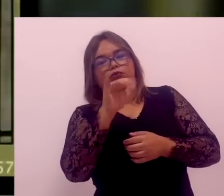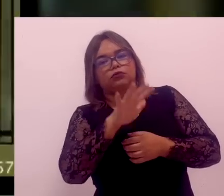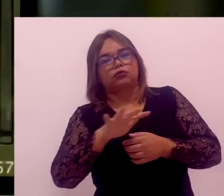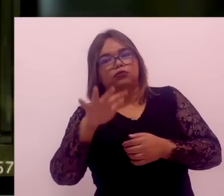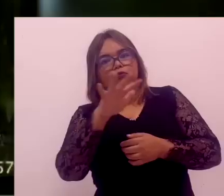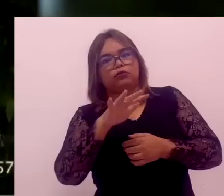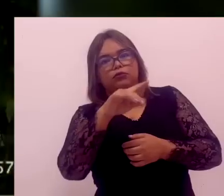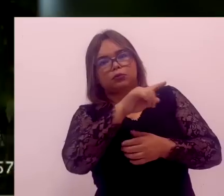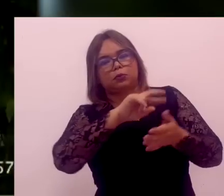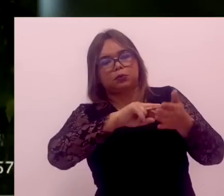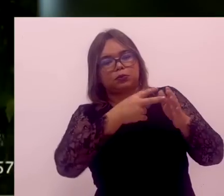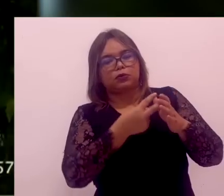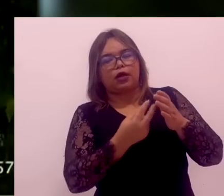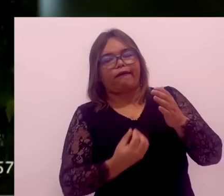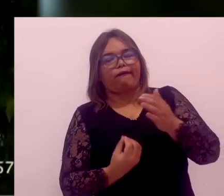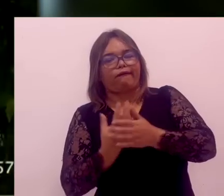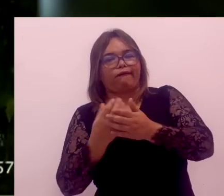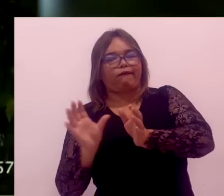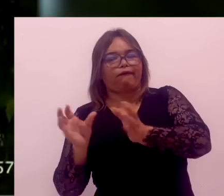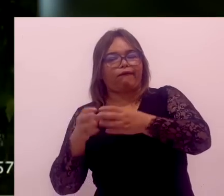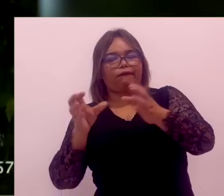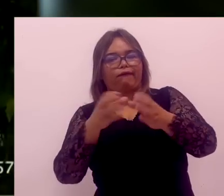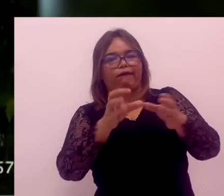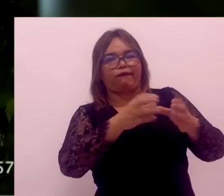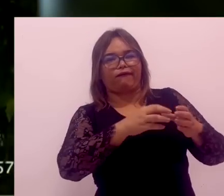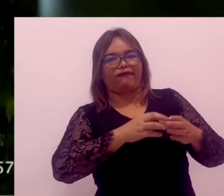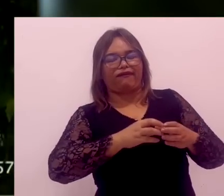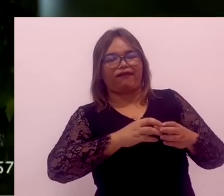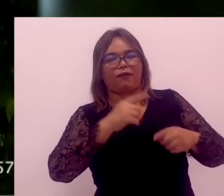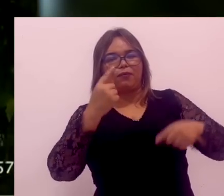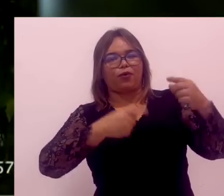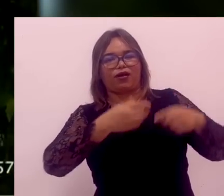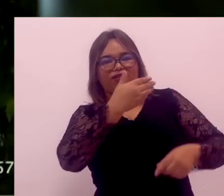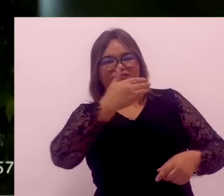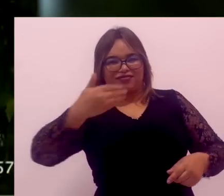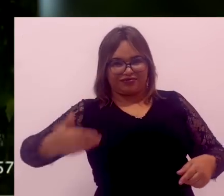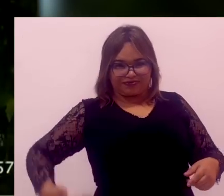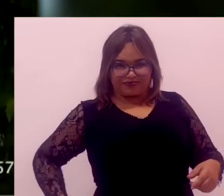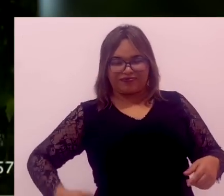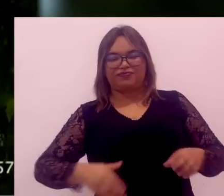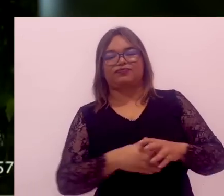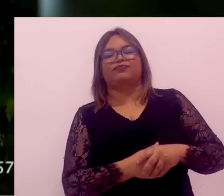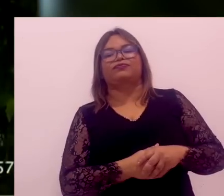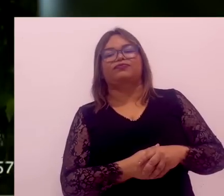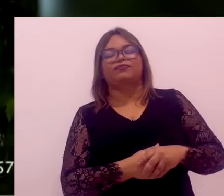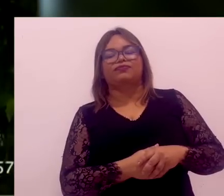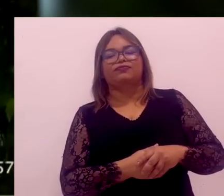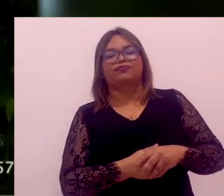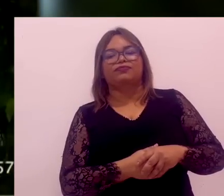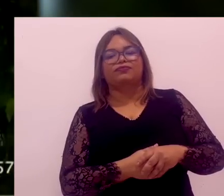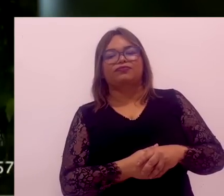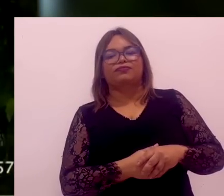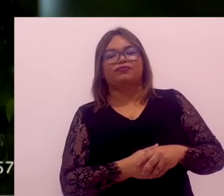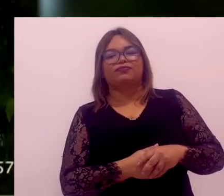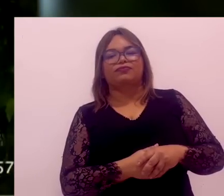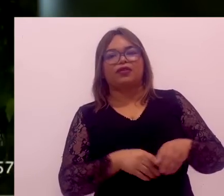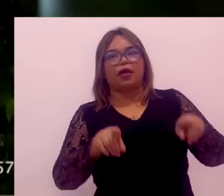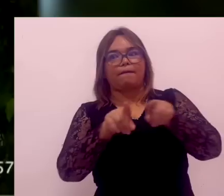que expandiu e usou o apartheid, pois é um símbolo do Partido Nacional na África do